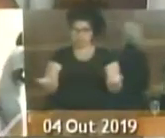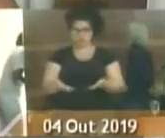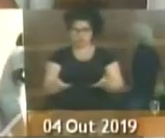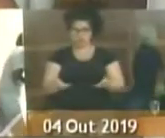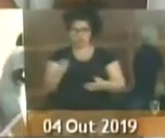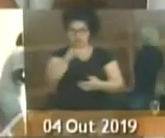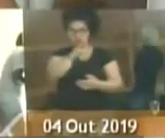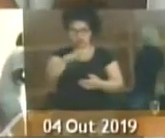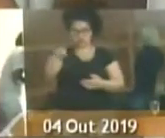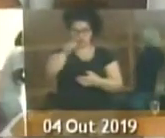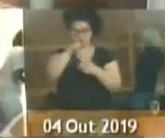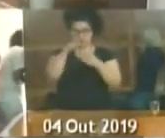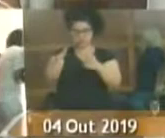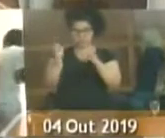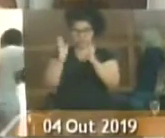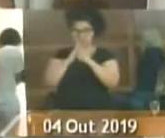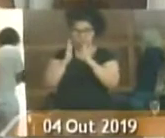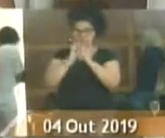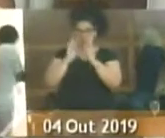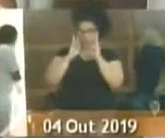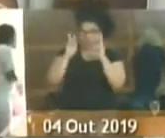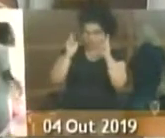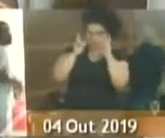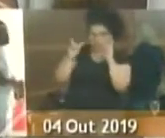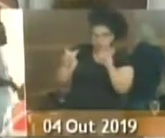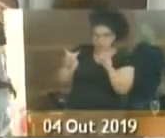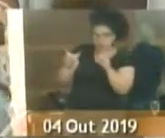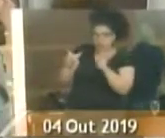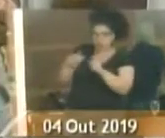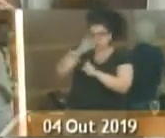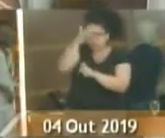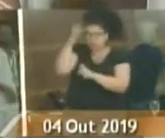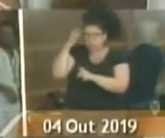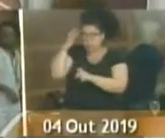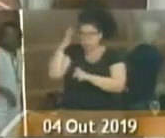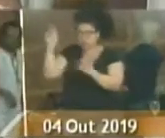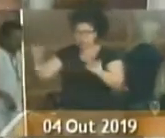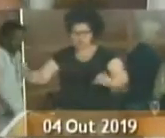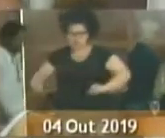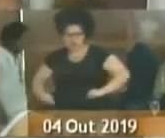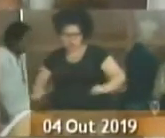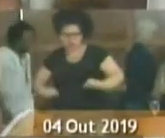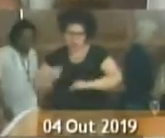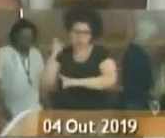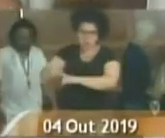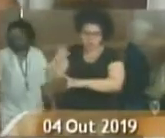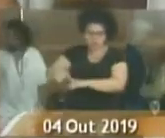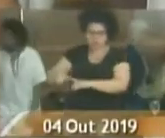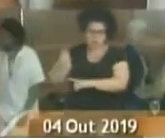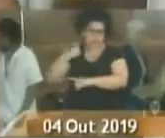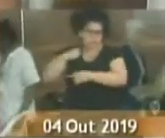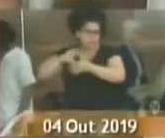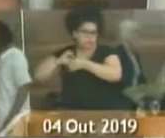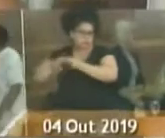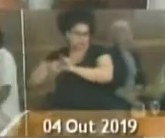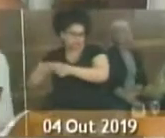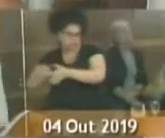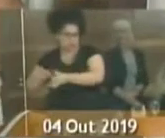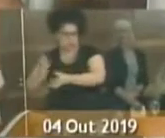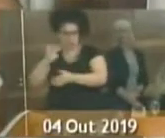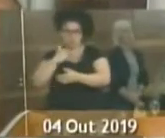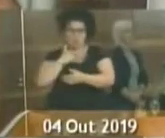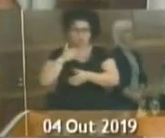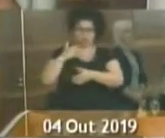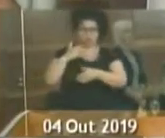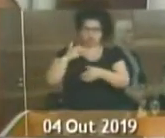agora, vocês vão chegar em casa e vão ficar de olho, né? Para ver se tem gente que está mantendo o cachorro na corrente... Não deixa ninguém passear